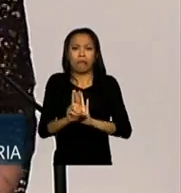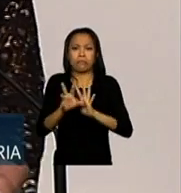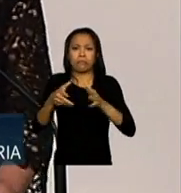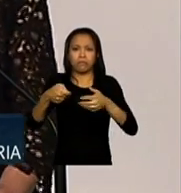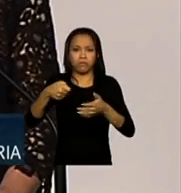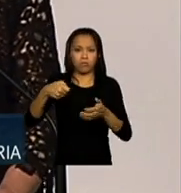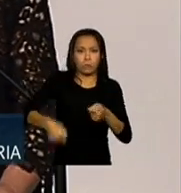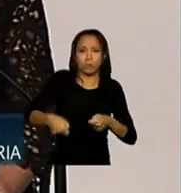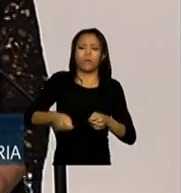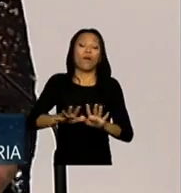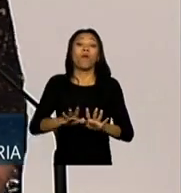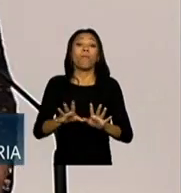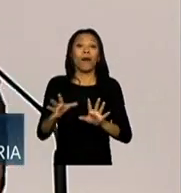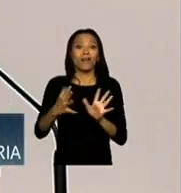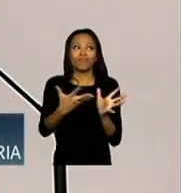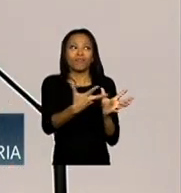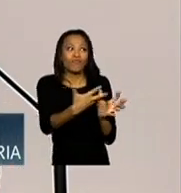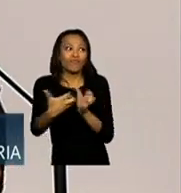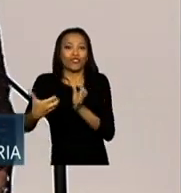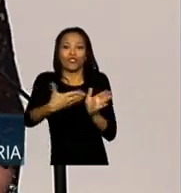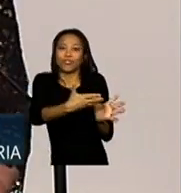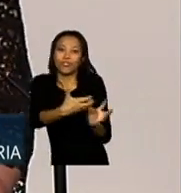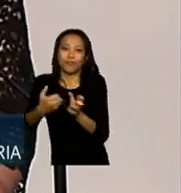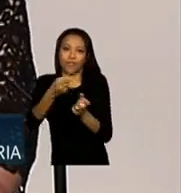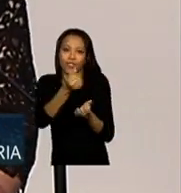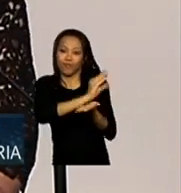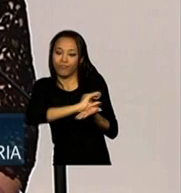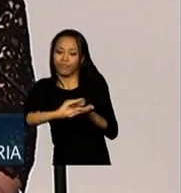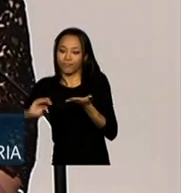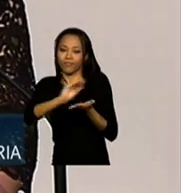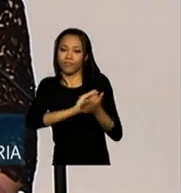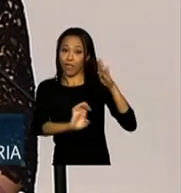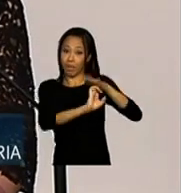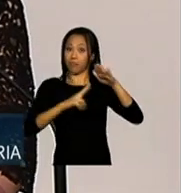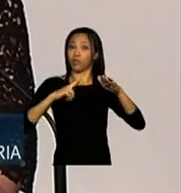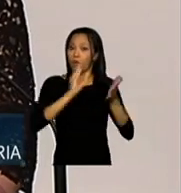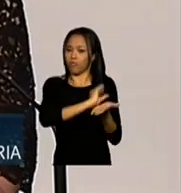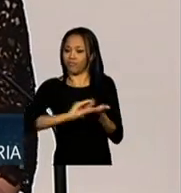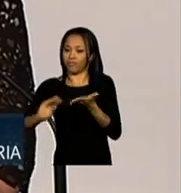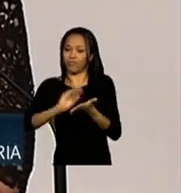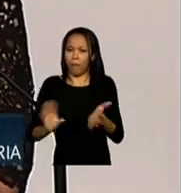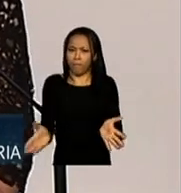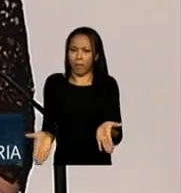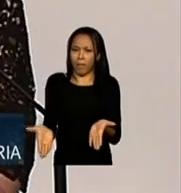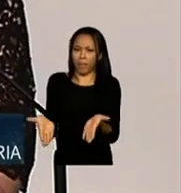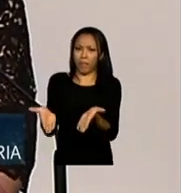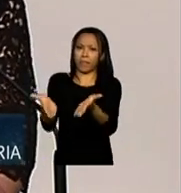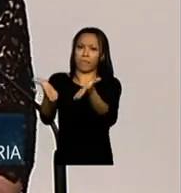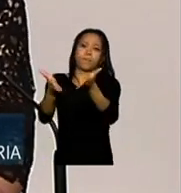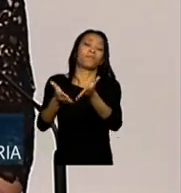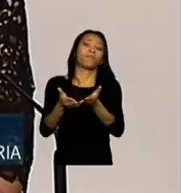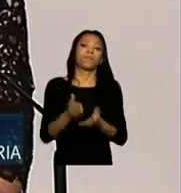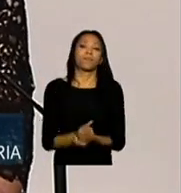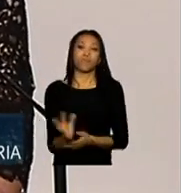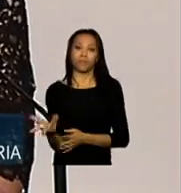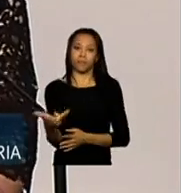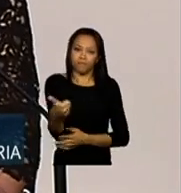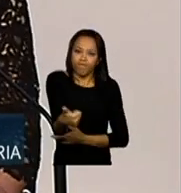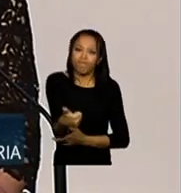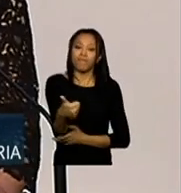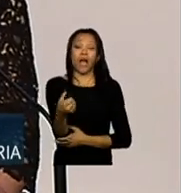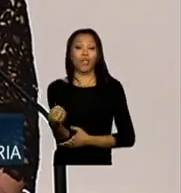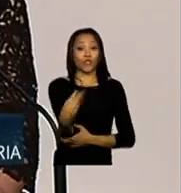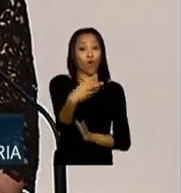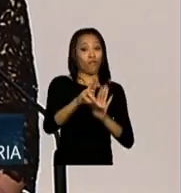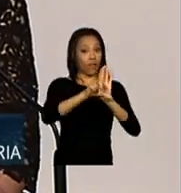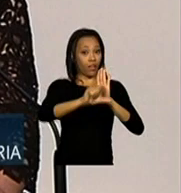para atrair investimentos privados, aumentar a eficiência e diminuir custos. A nova